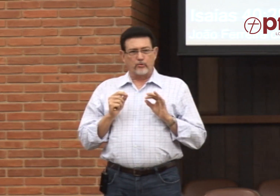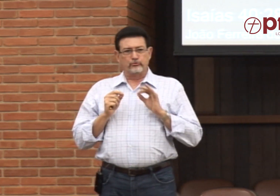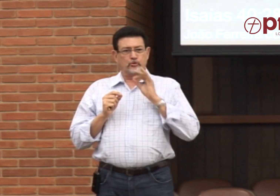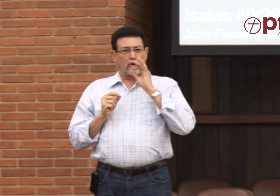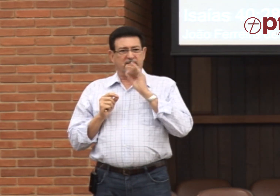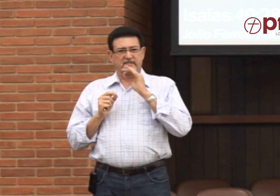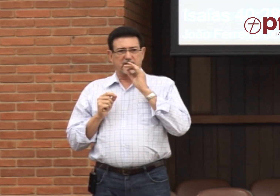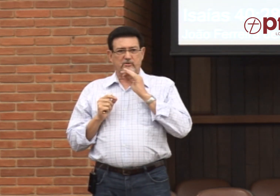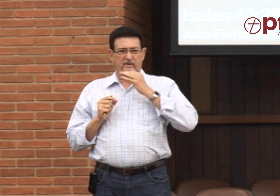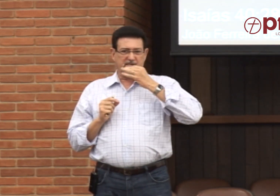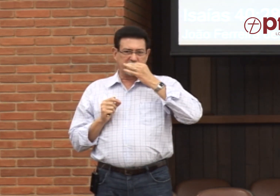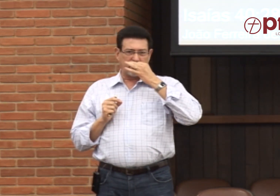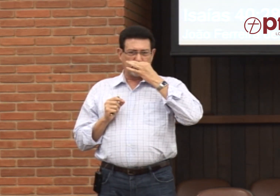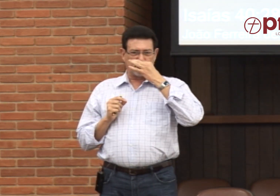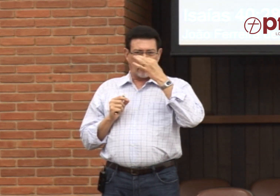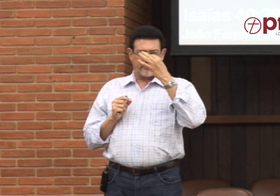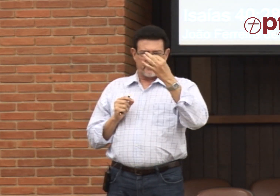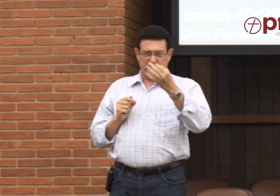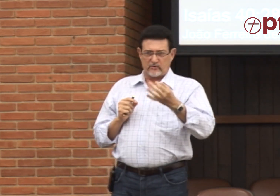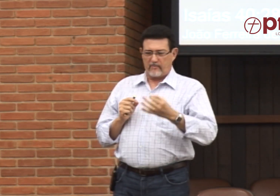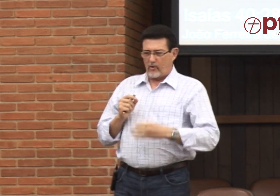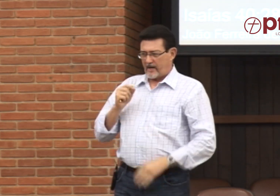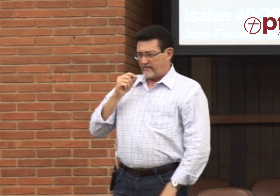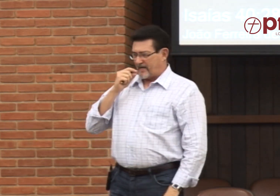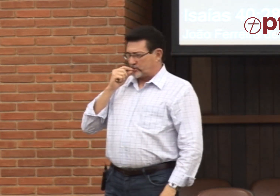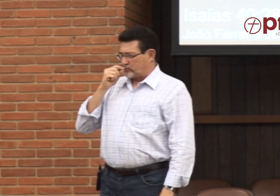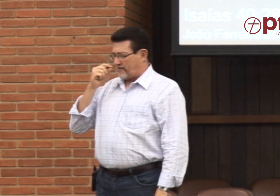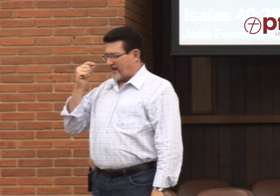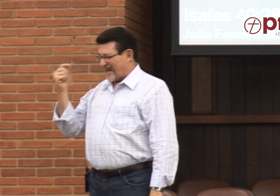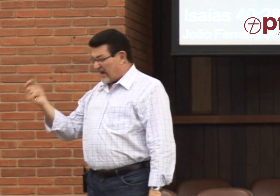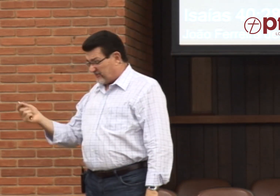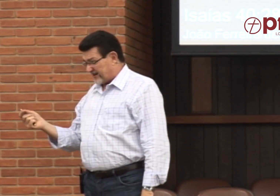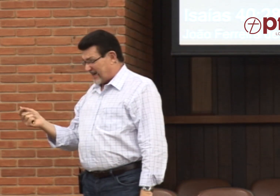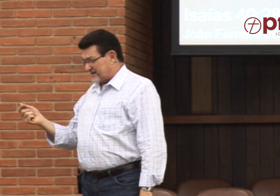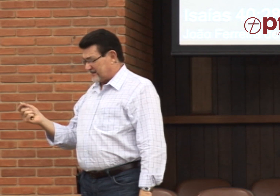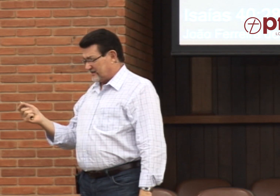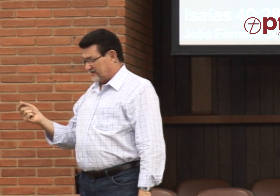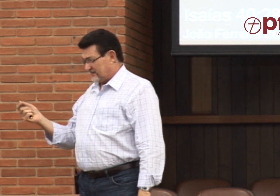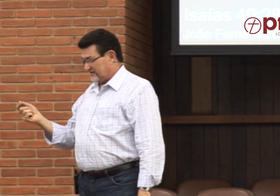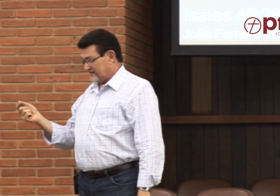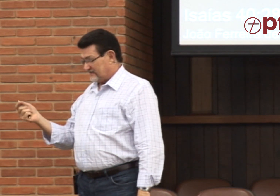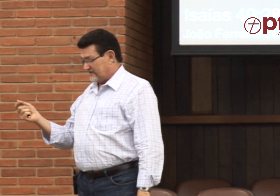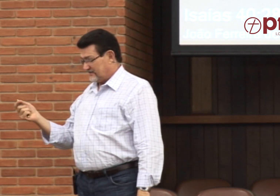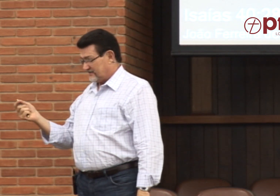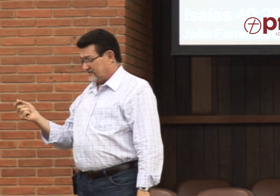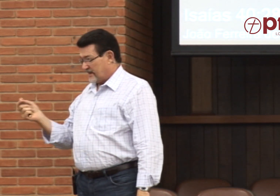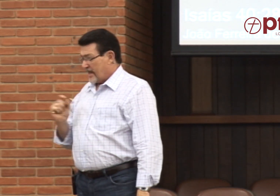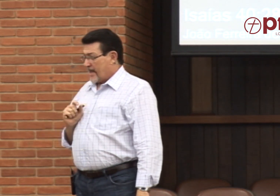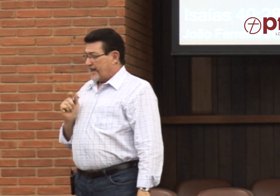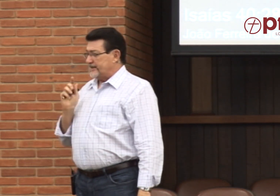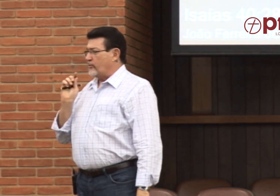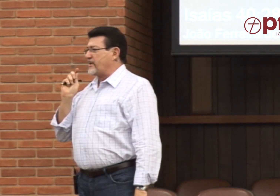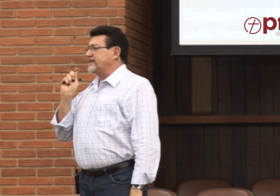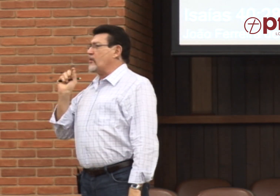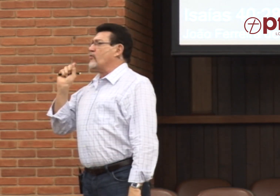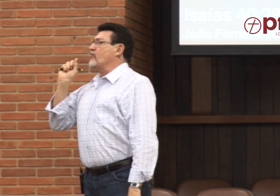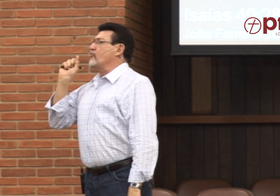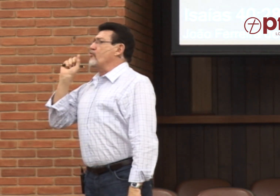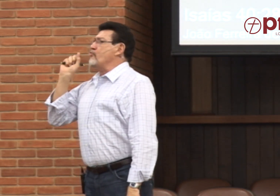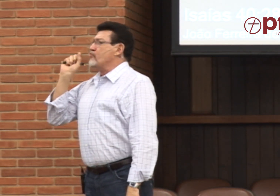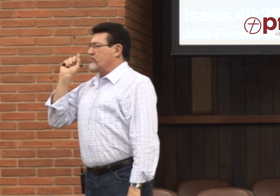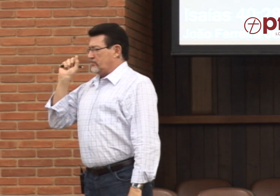Ele criou todas as coisas pelo sopro da sua boca pela sua palavra Ele não